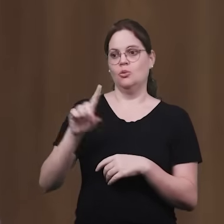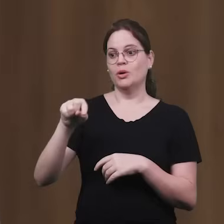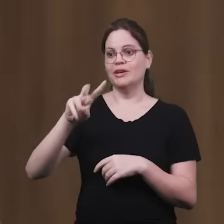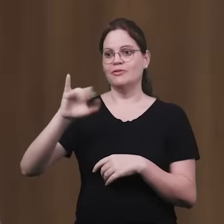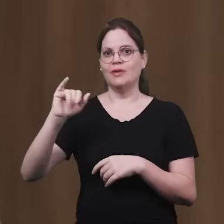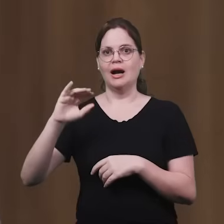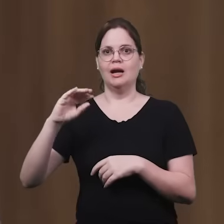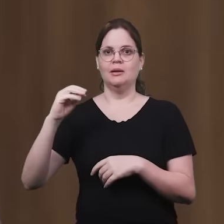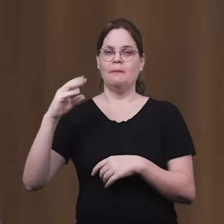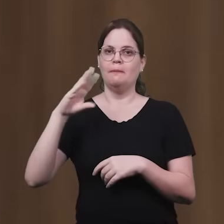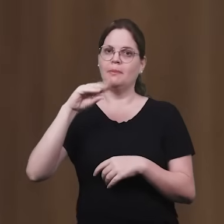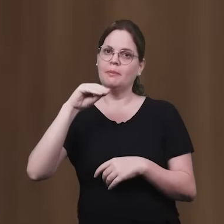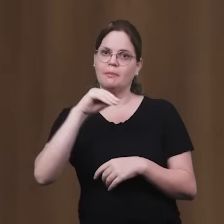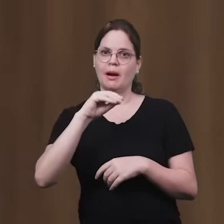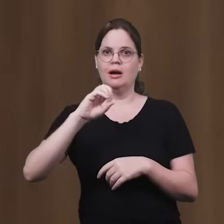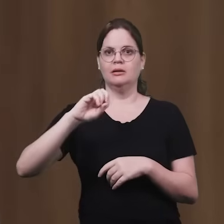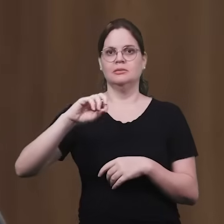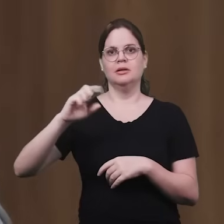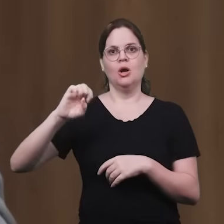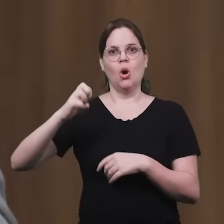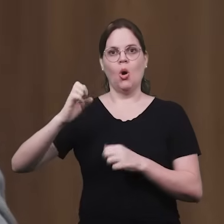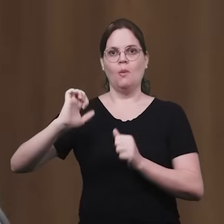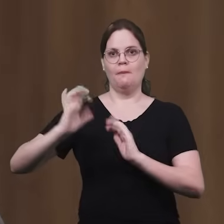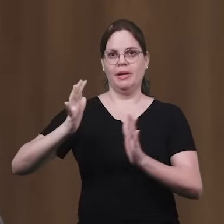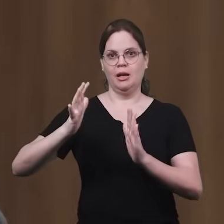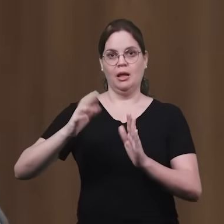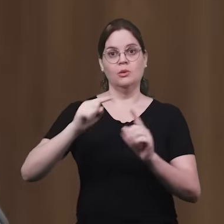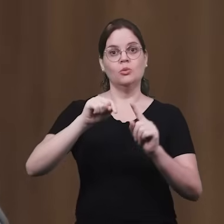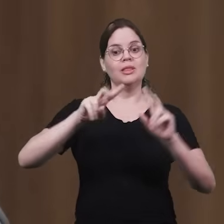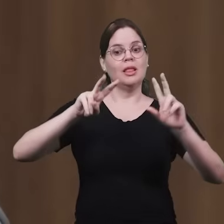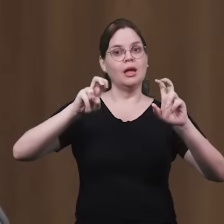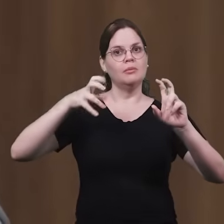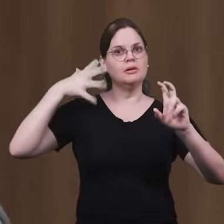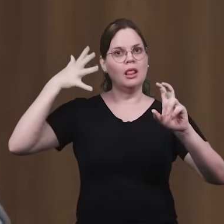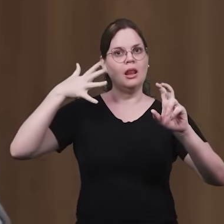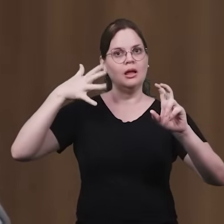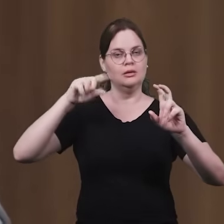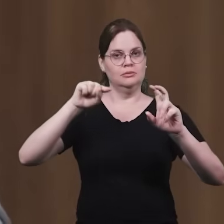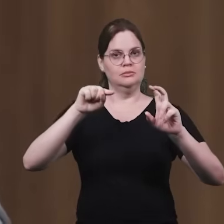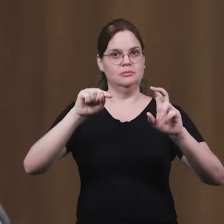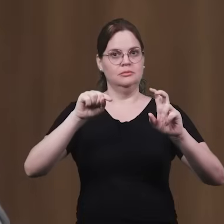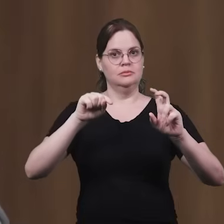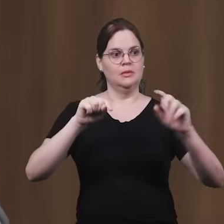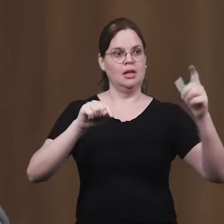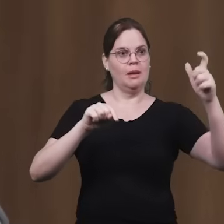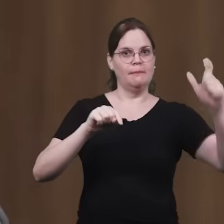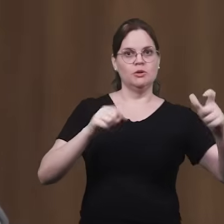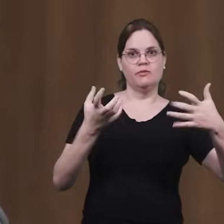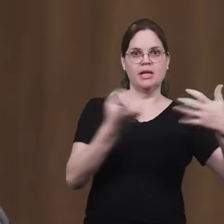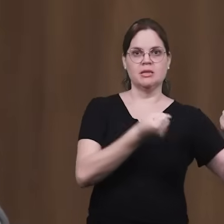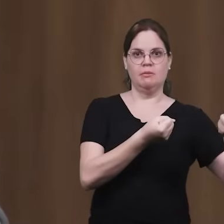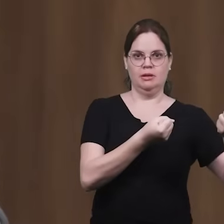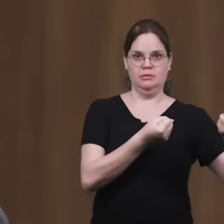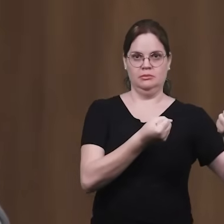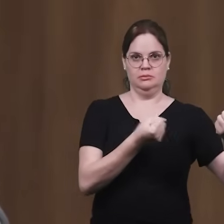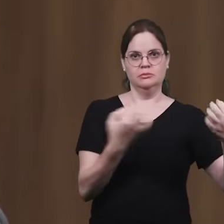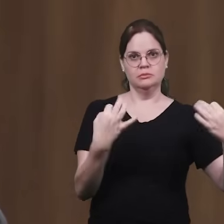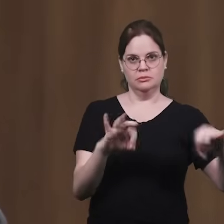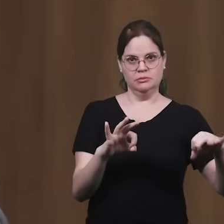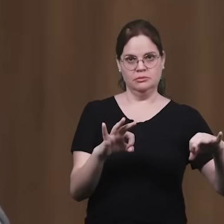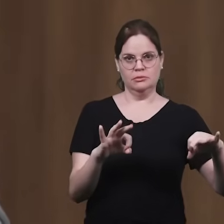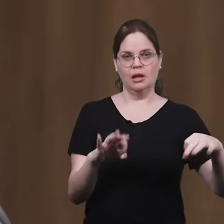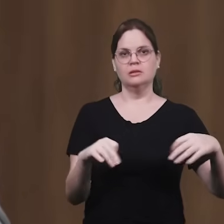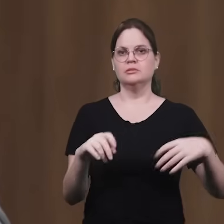que ter uma mensagem, e essa mensagem vai percorrer um determinado meio, e você tem que ter um receptor. Há